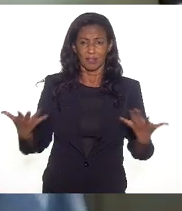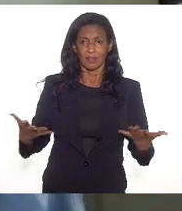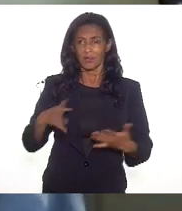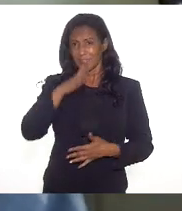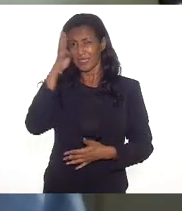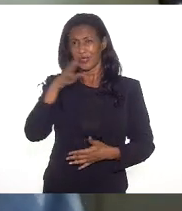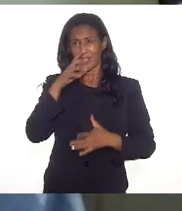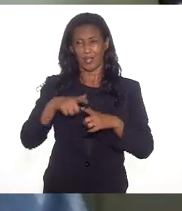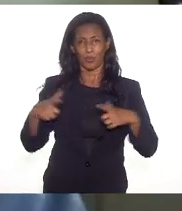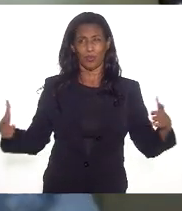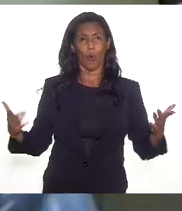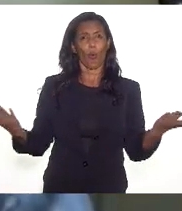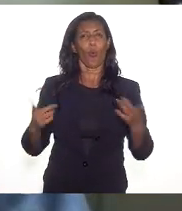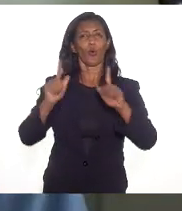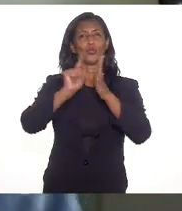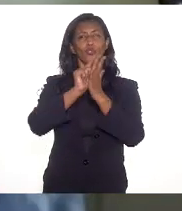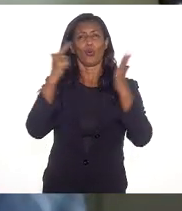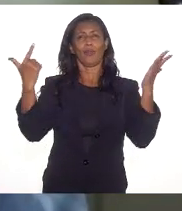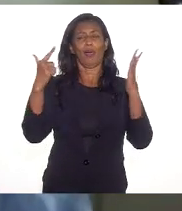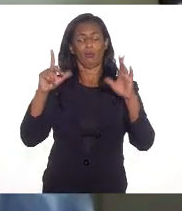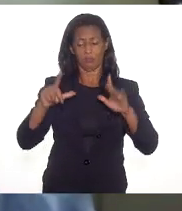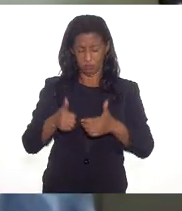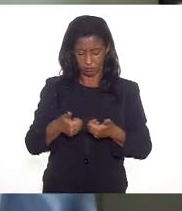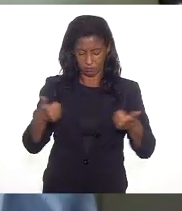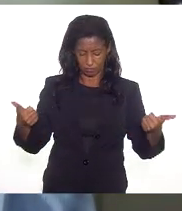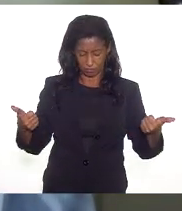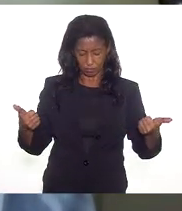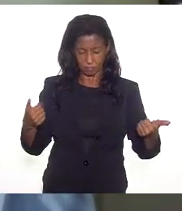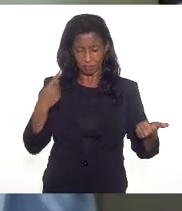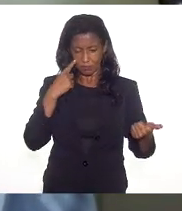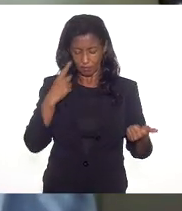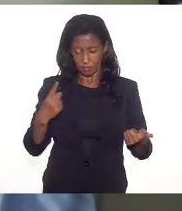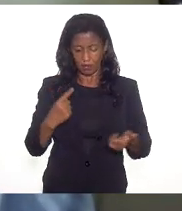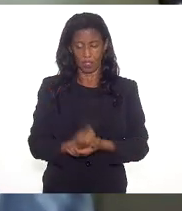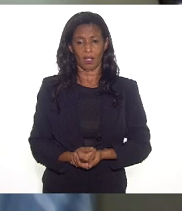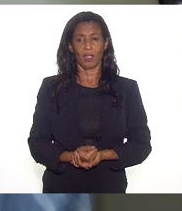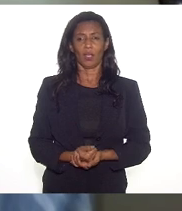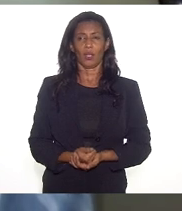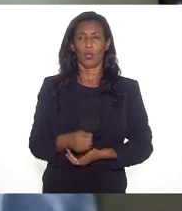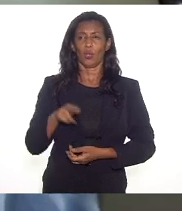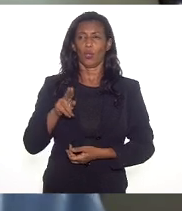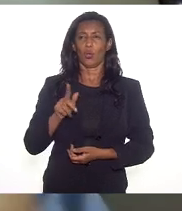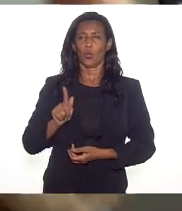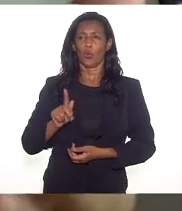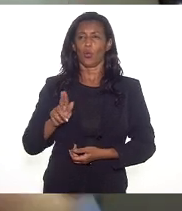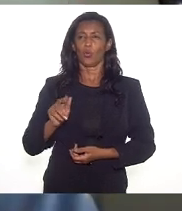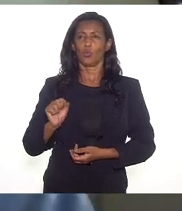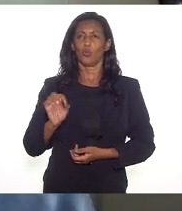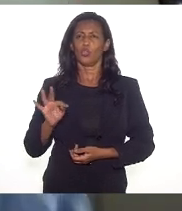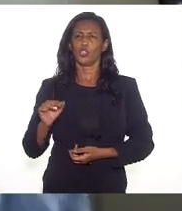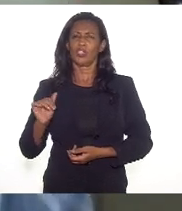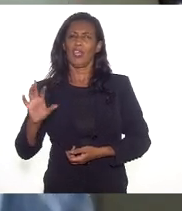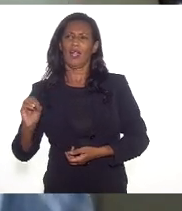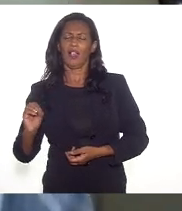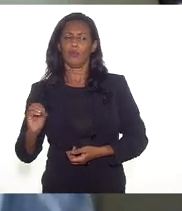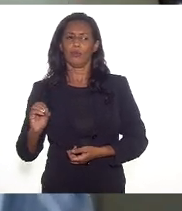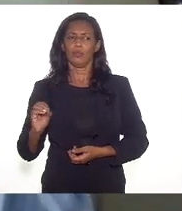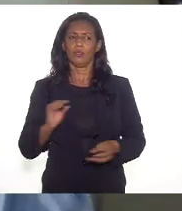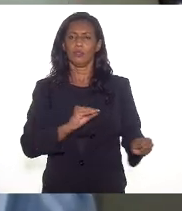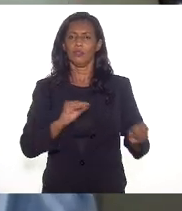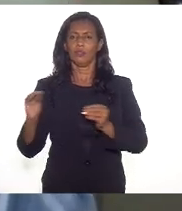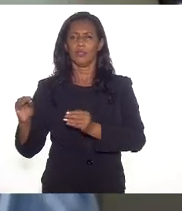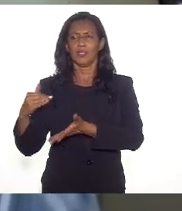exemplo, hoje, e o senhor deve ter lido, que o nosso Gustavo Tutuca foi ser secretário de